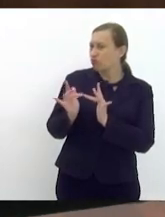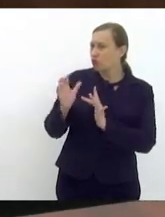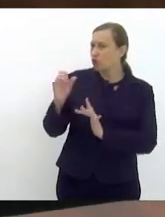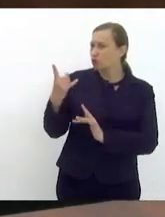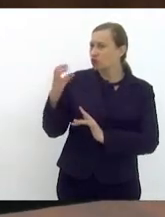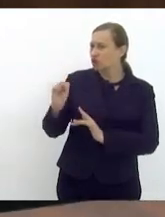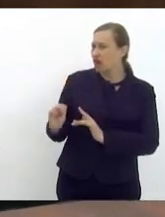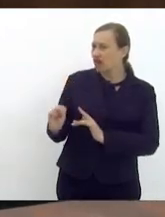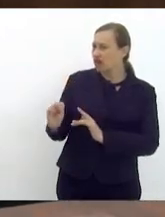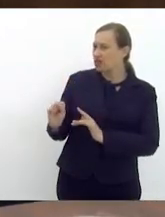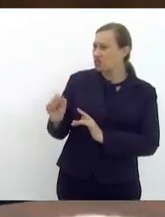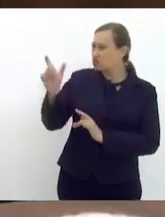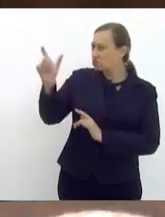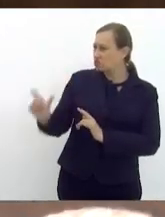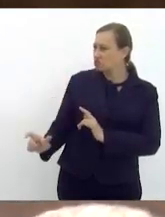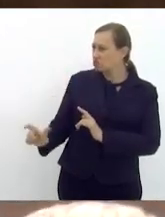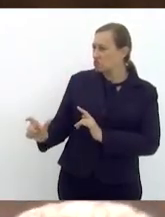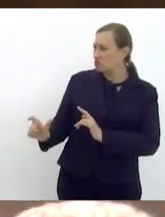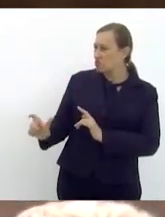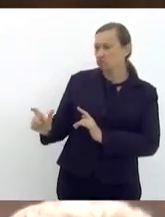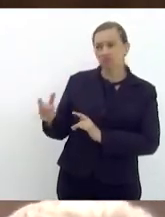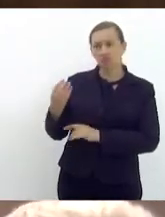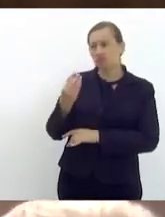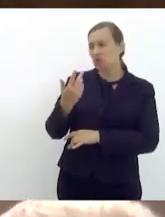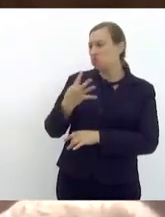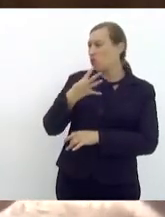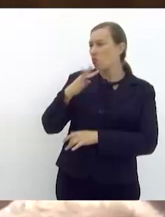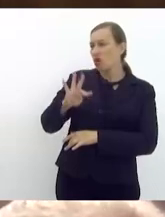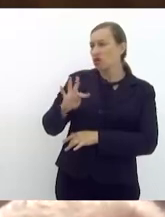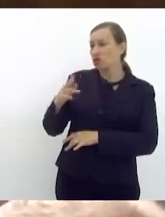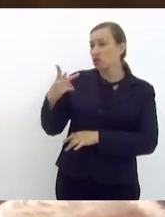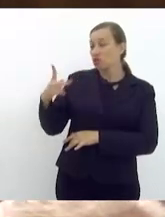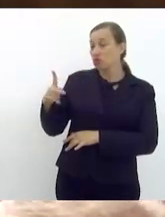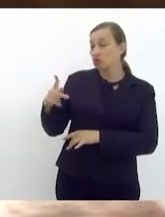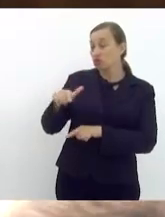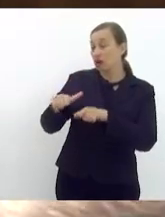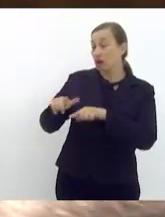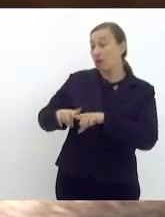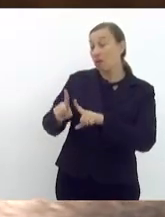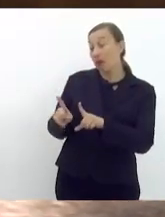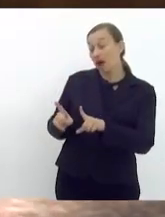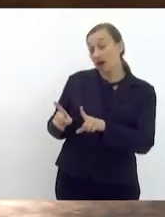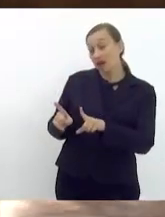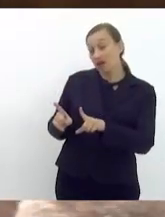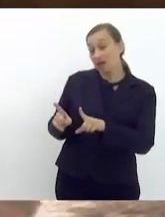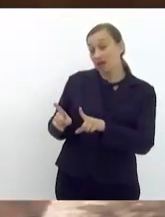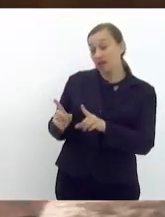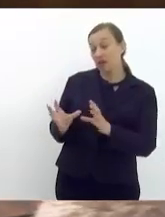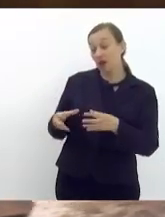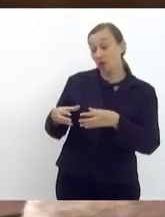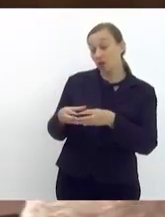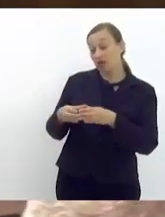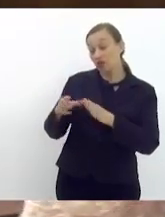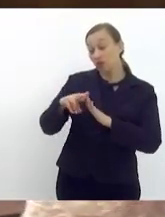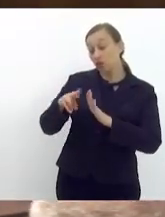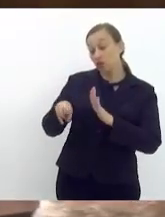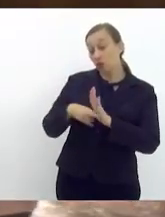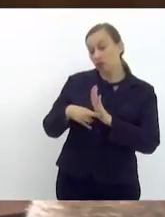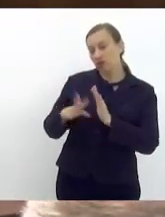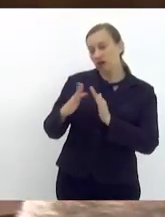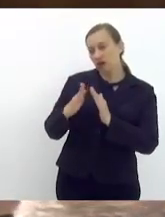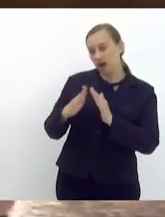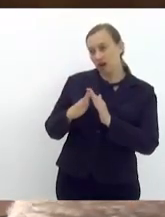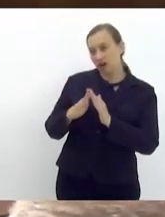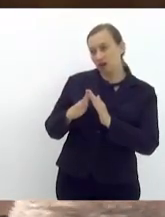as suas expertises, o seu trabalho, mas pelo que a Comissão de Normas Internas,